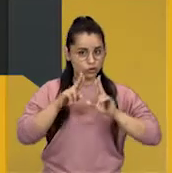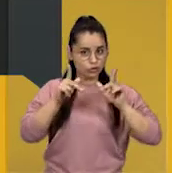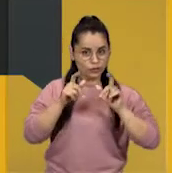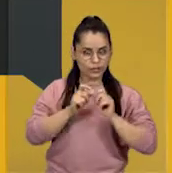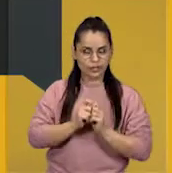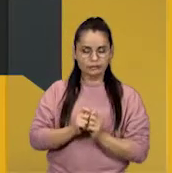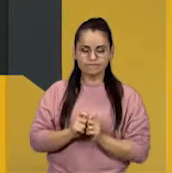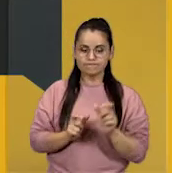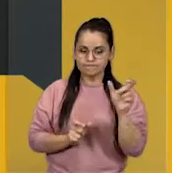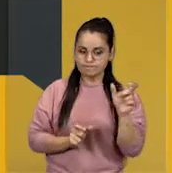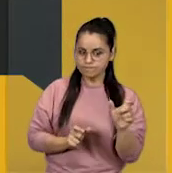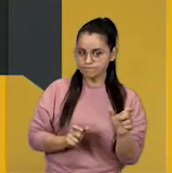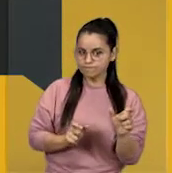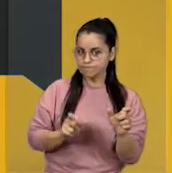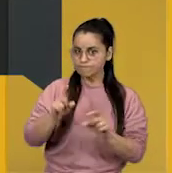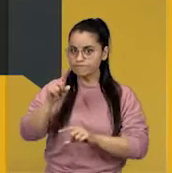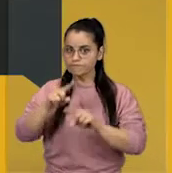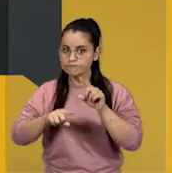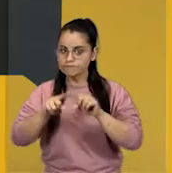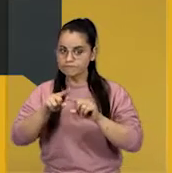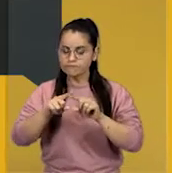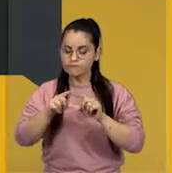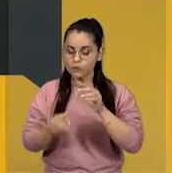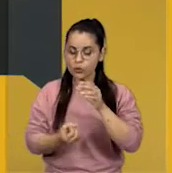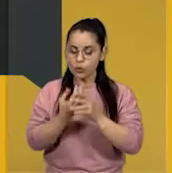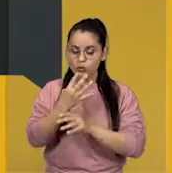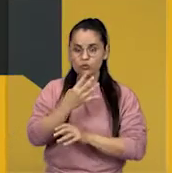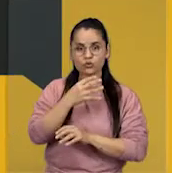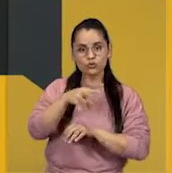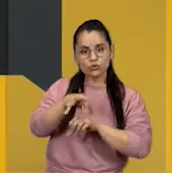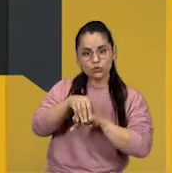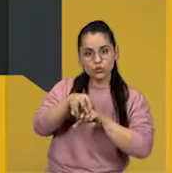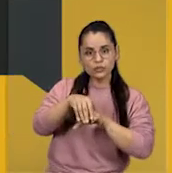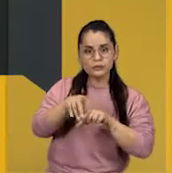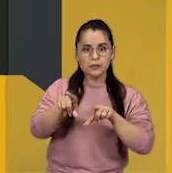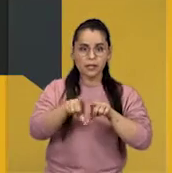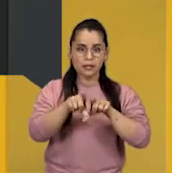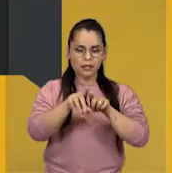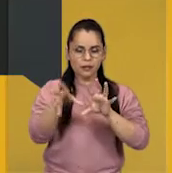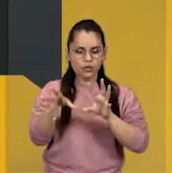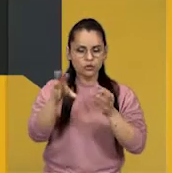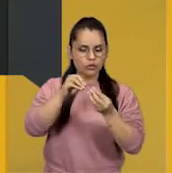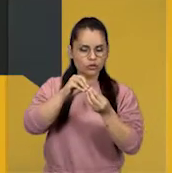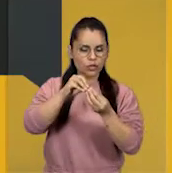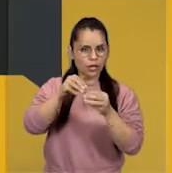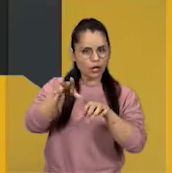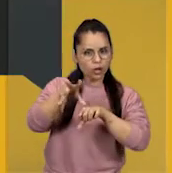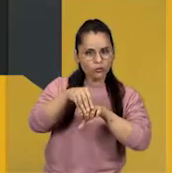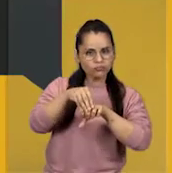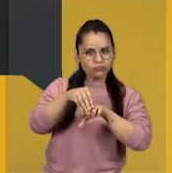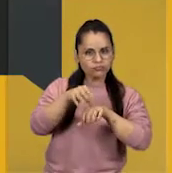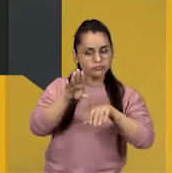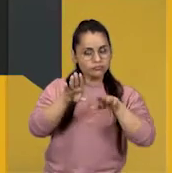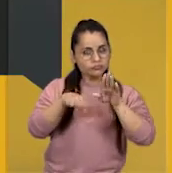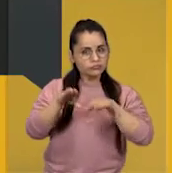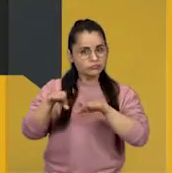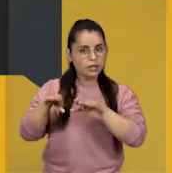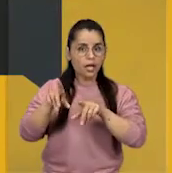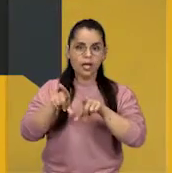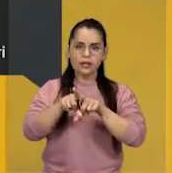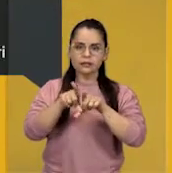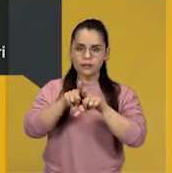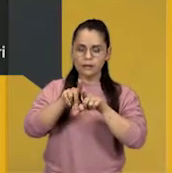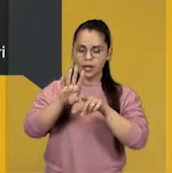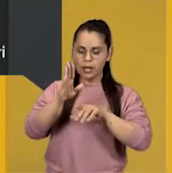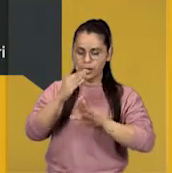sujeito e objeto, origem do conhecimento, conhecimento e subjetividade, relativismo e absolutismo